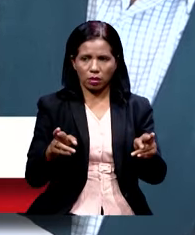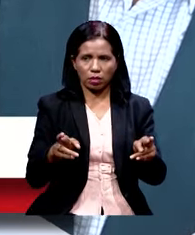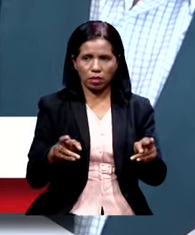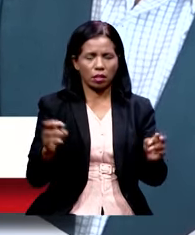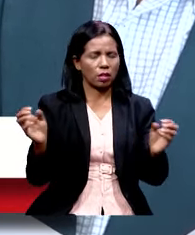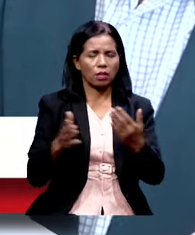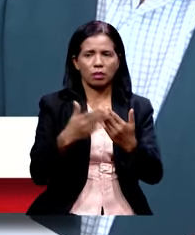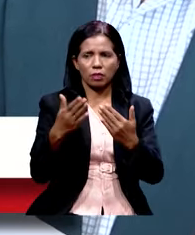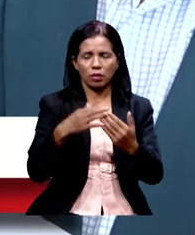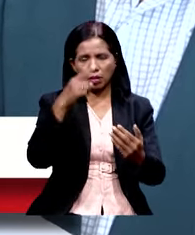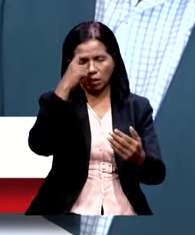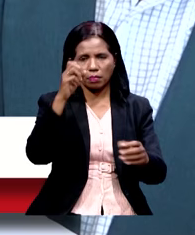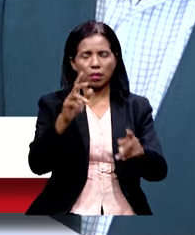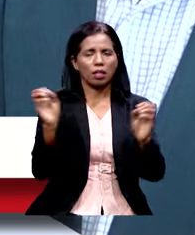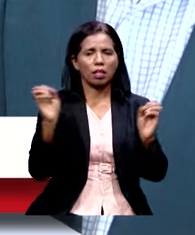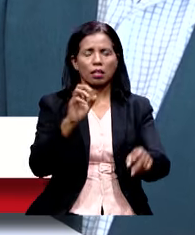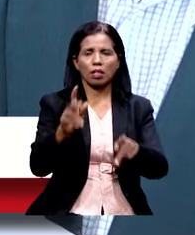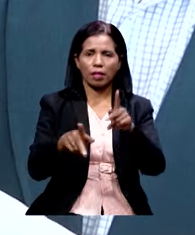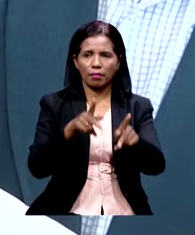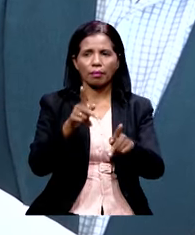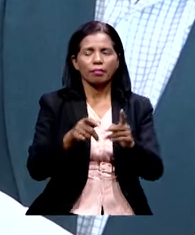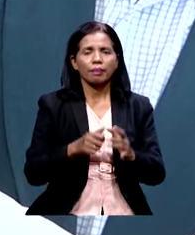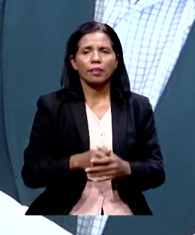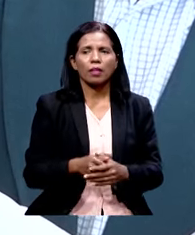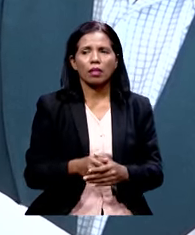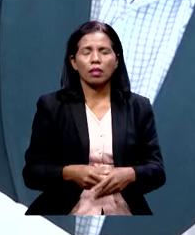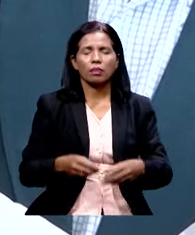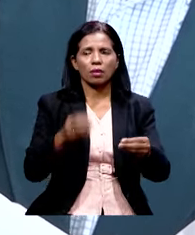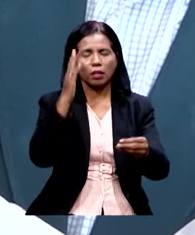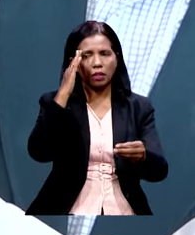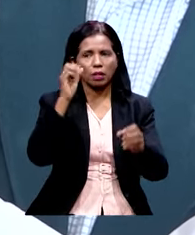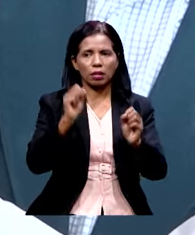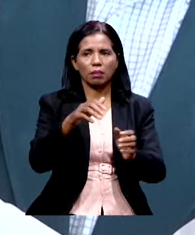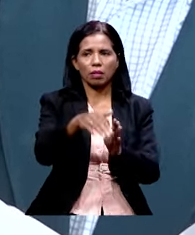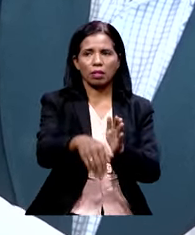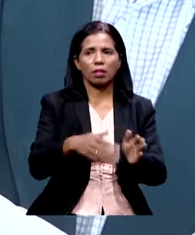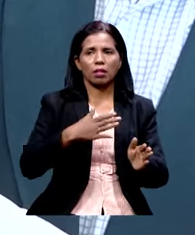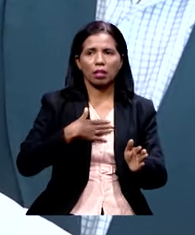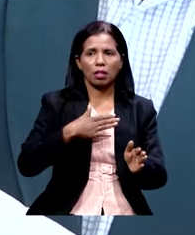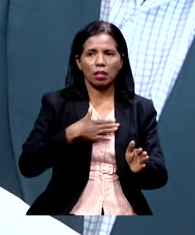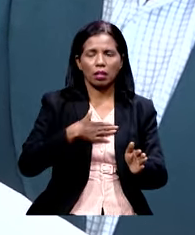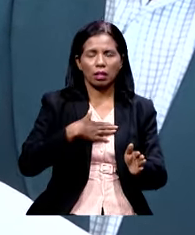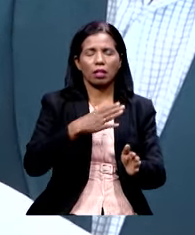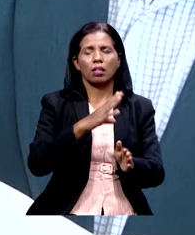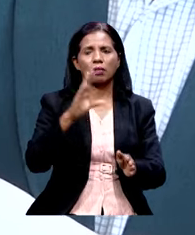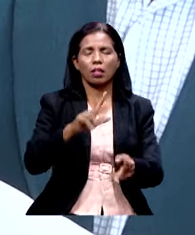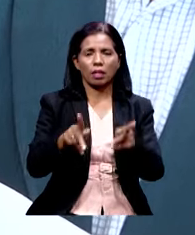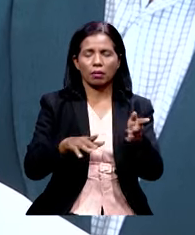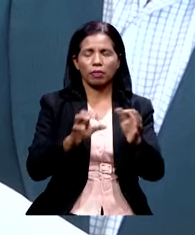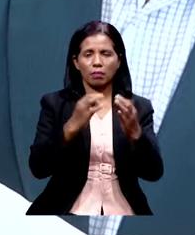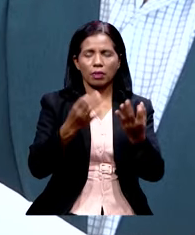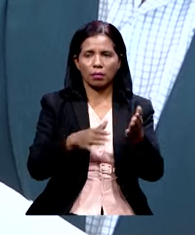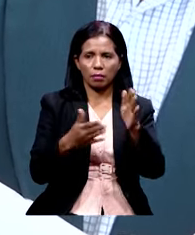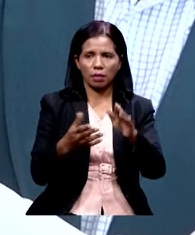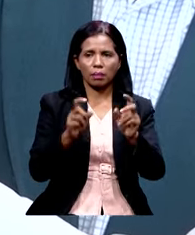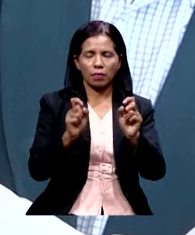la fácil tamba e malai he ema maka. Ho hanoin ka tak tengi bakete ha ne mate ruin ba rai fale harma zen ruma ne ga. Ne be ita tengi precisa